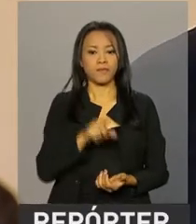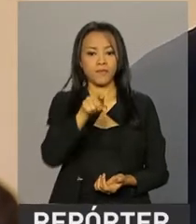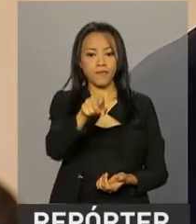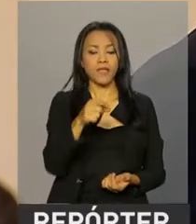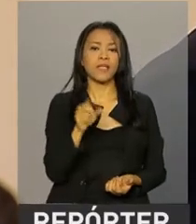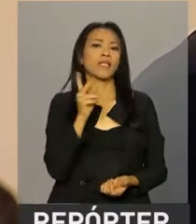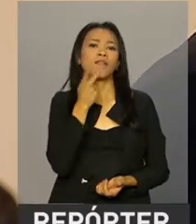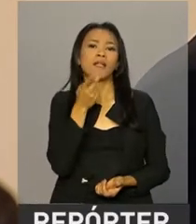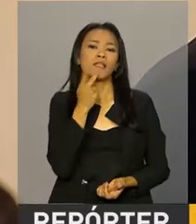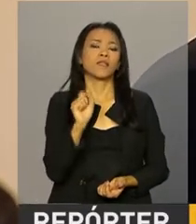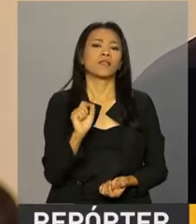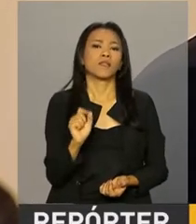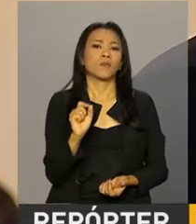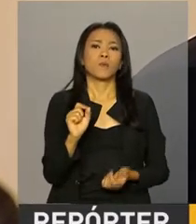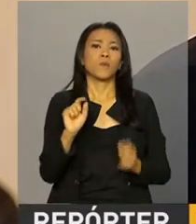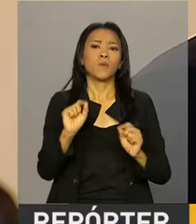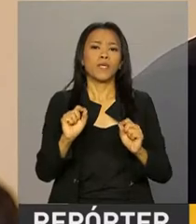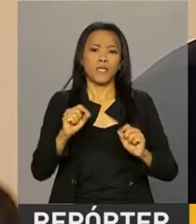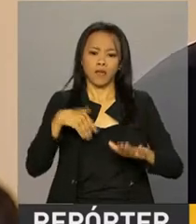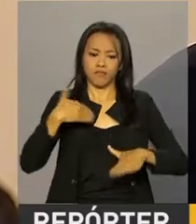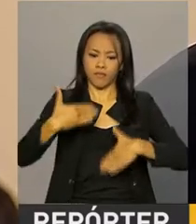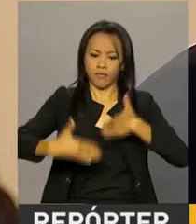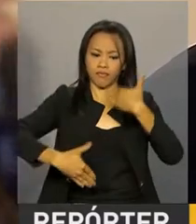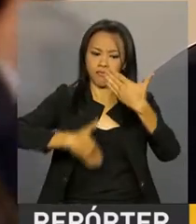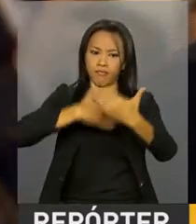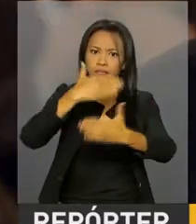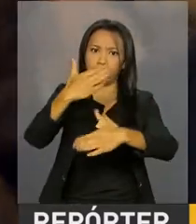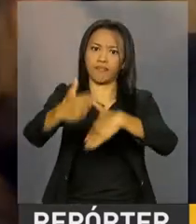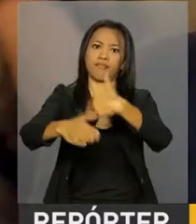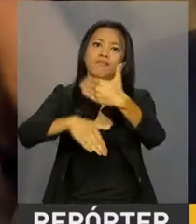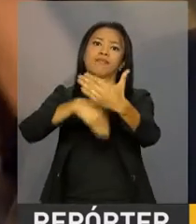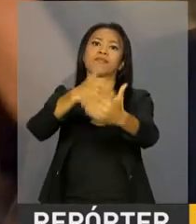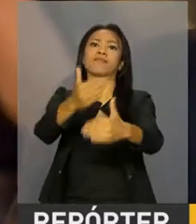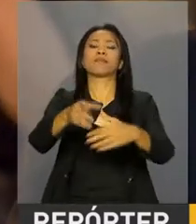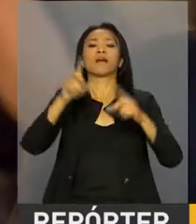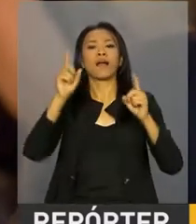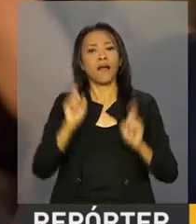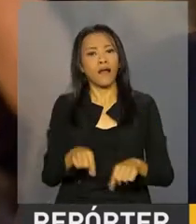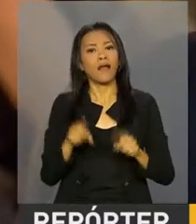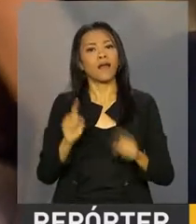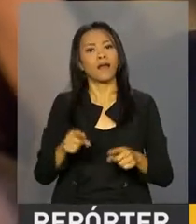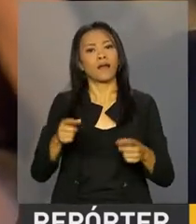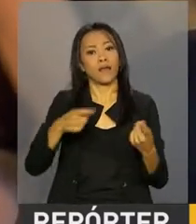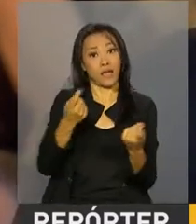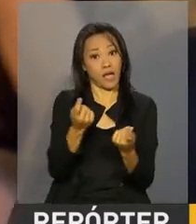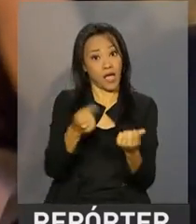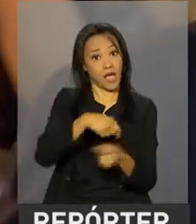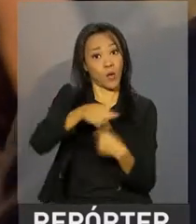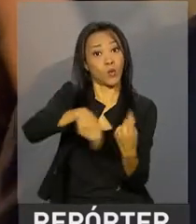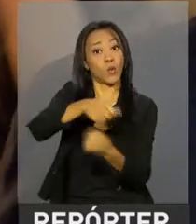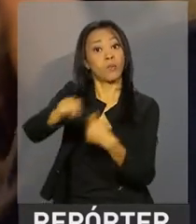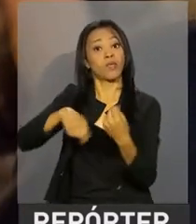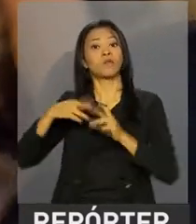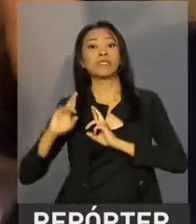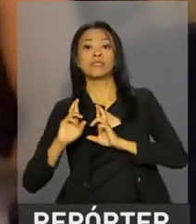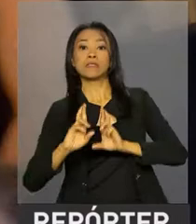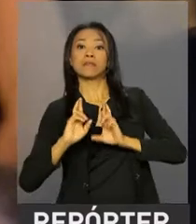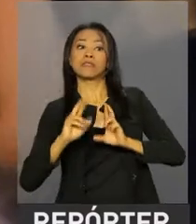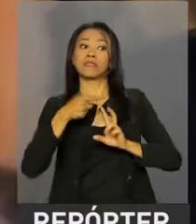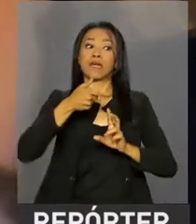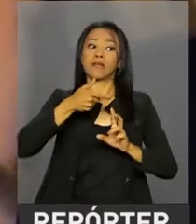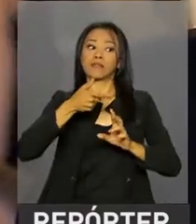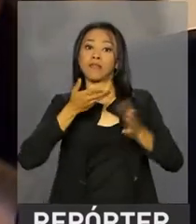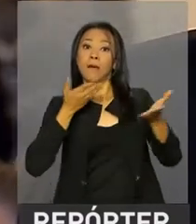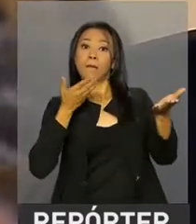por trás desse crescimento é uma aposta muito grande da economia, dos agentes econômicos, que a reforma da Previdência vai ser